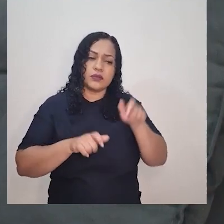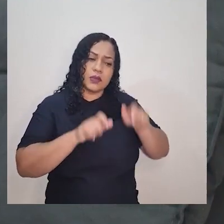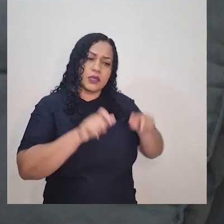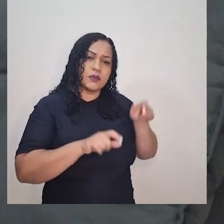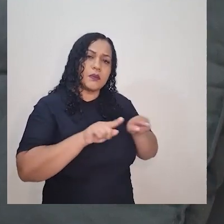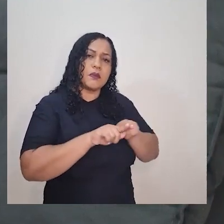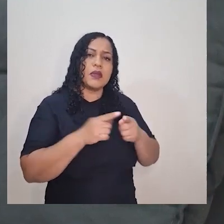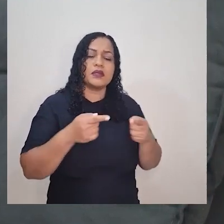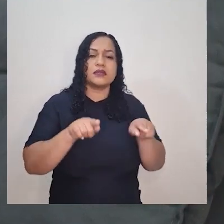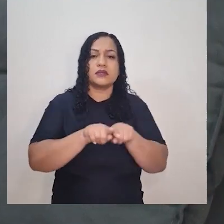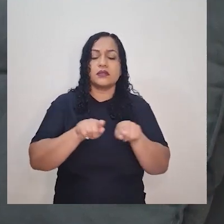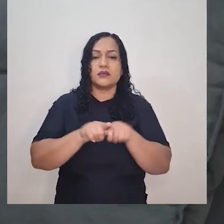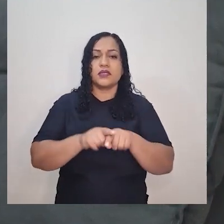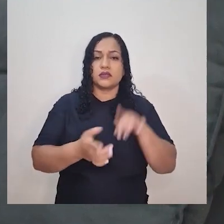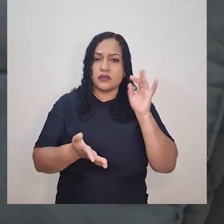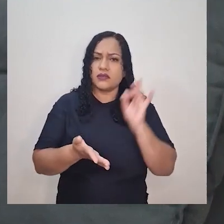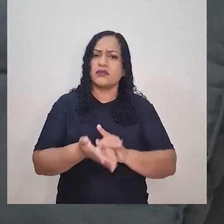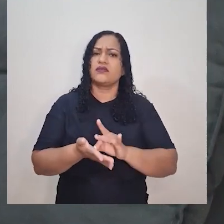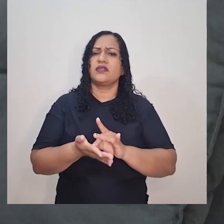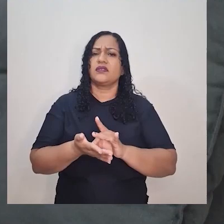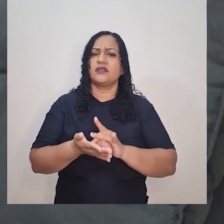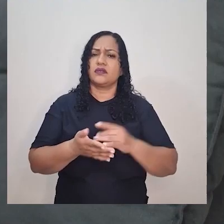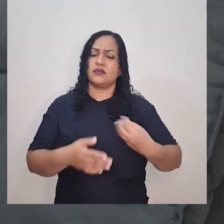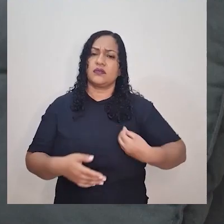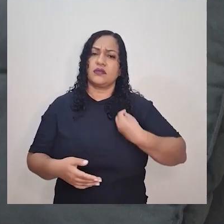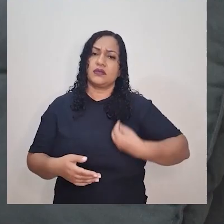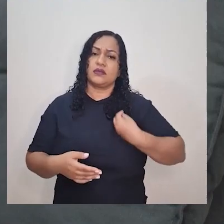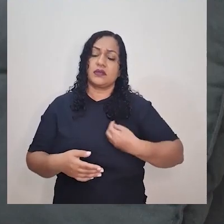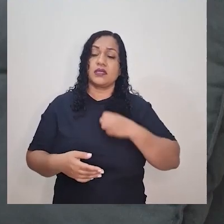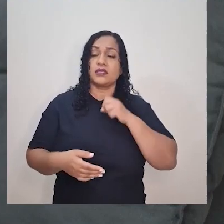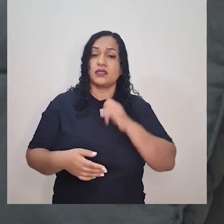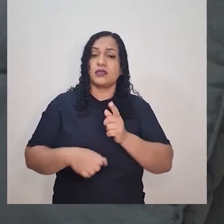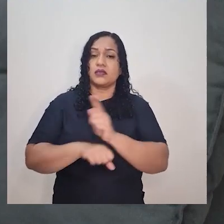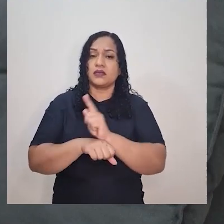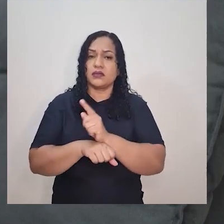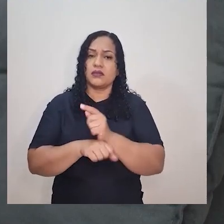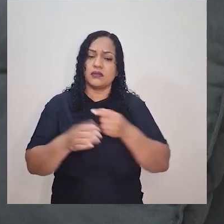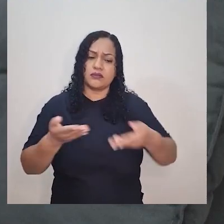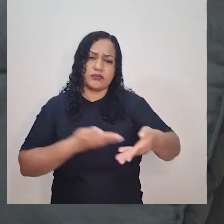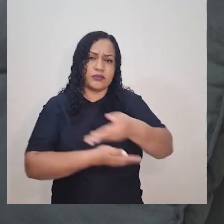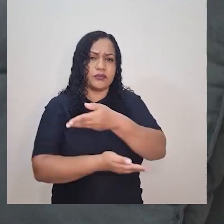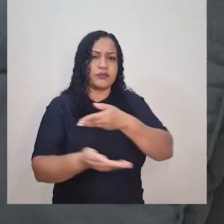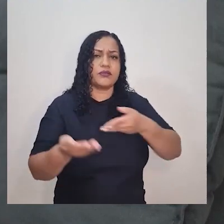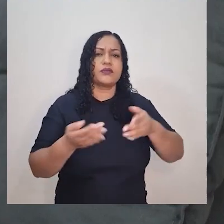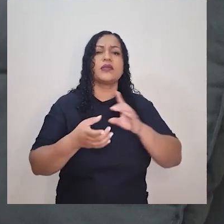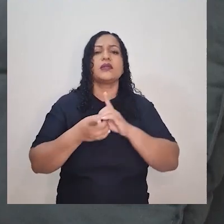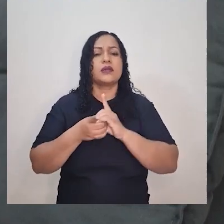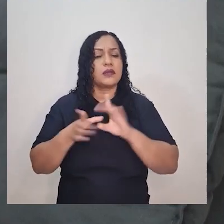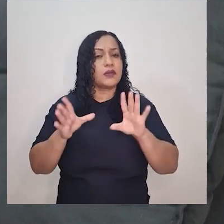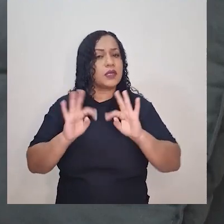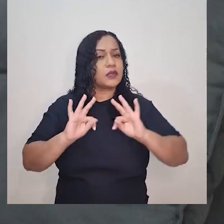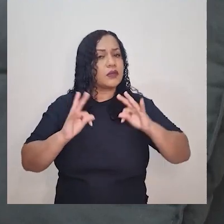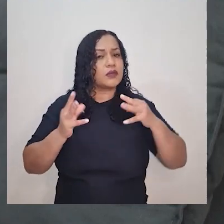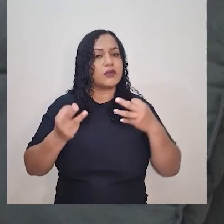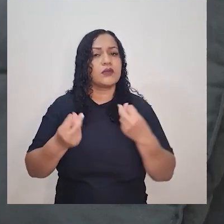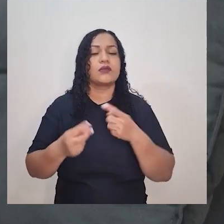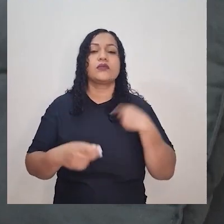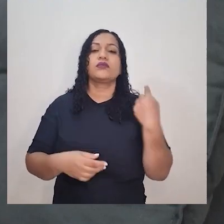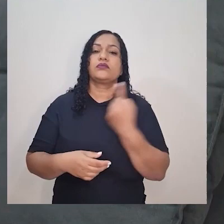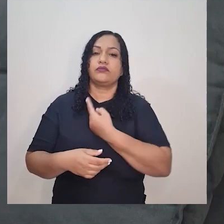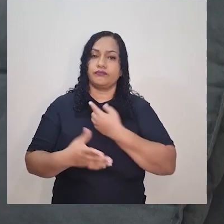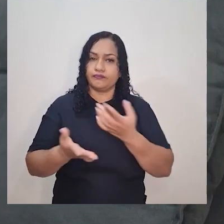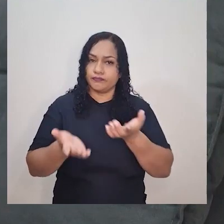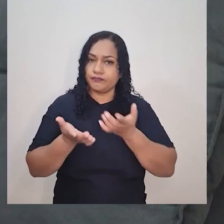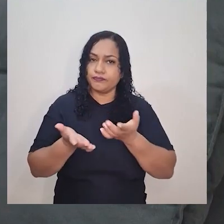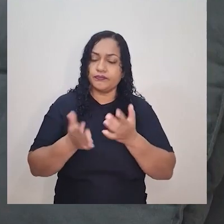vivenciados. Ele fazendo isso, ele vai estar agindo dentro de uma perspectiva de gestão democrática, que é o que todos nós buscamos. Nós queremos. Que hoje